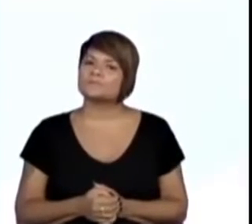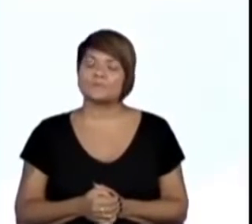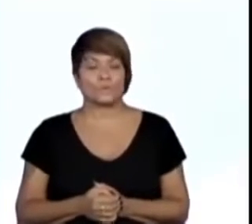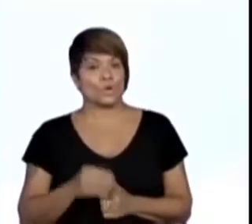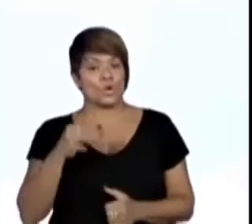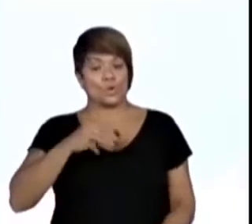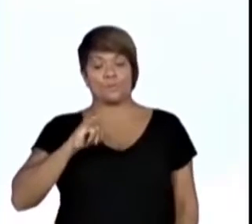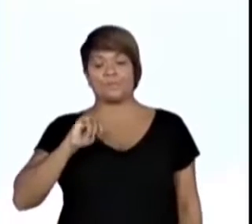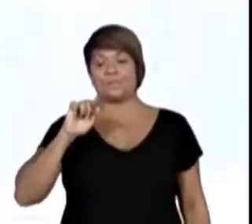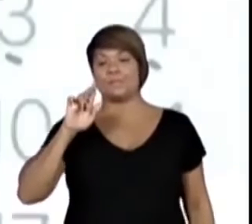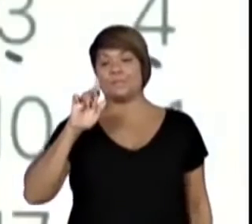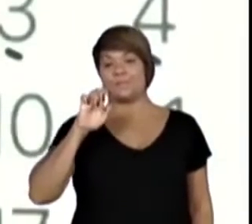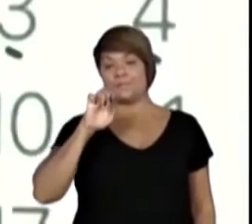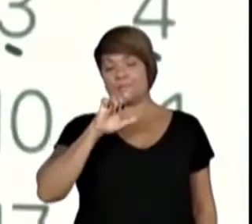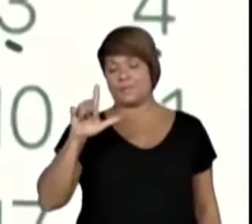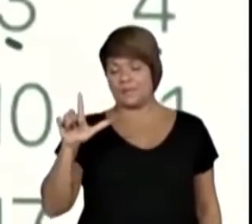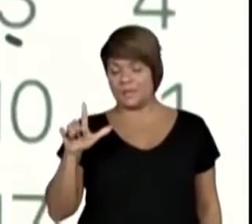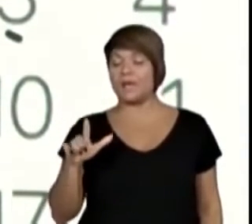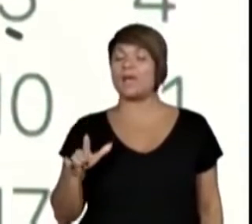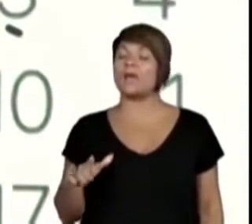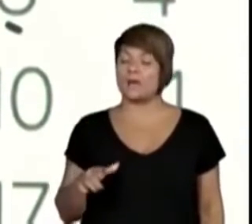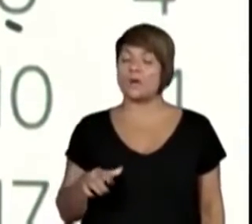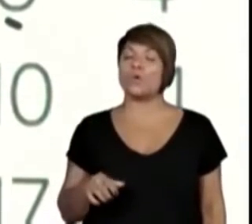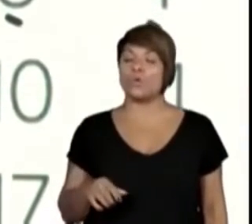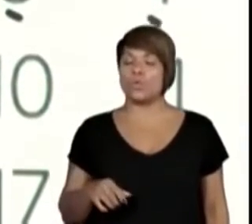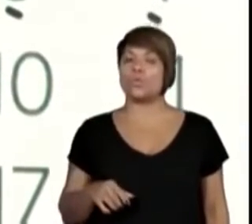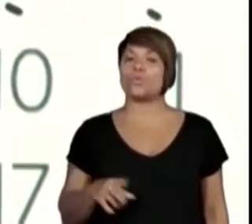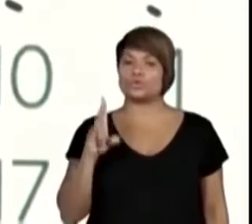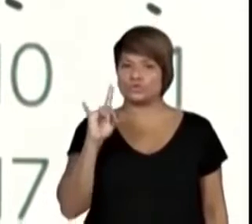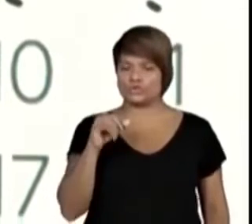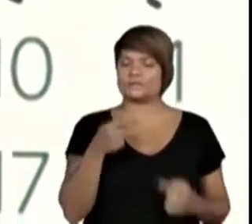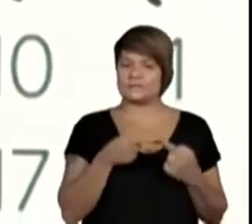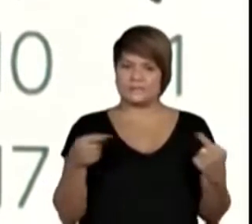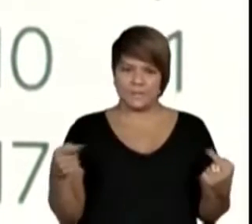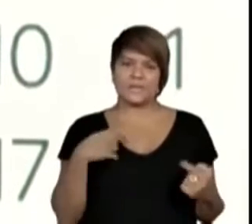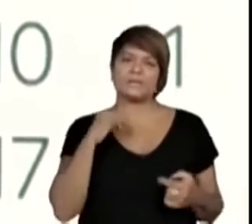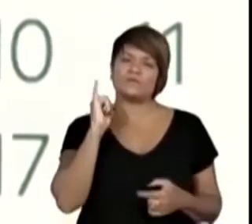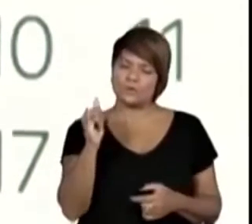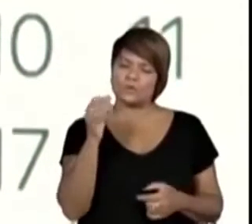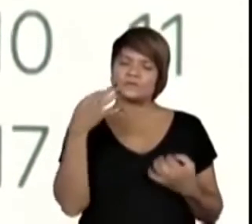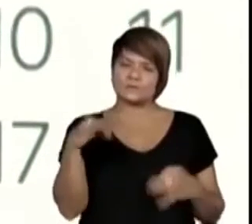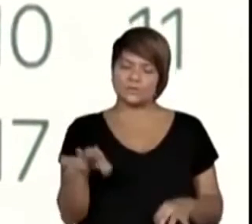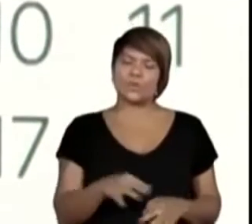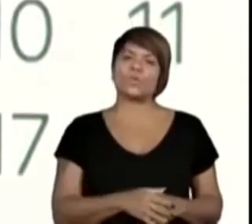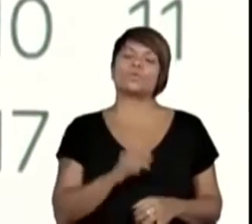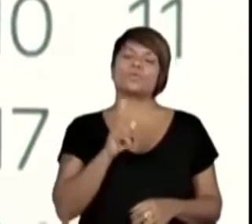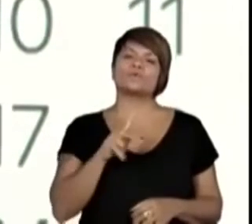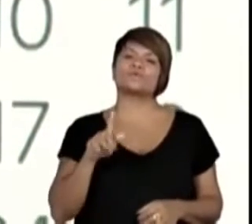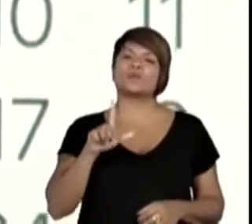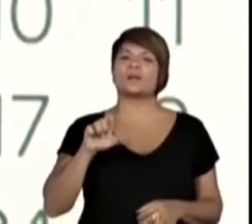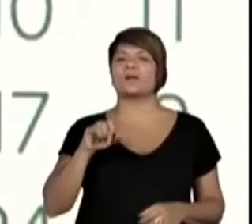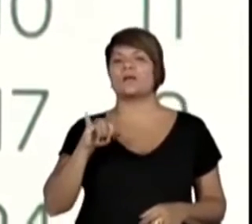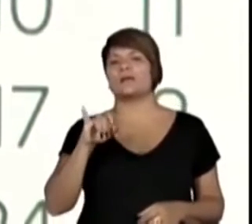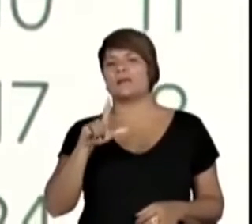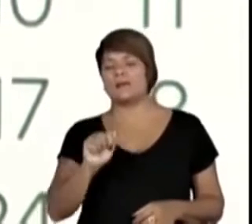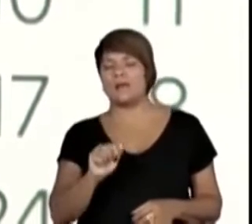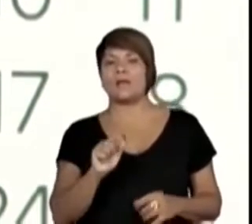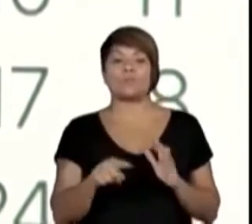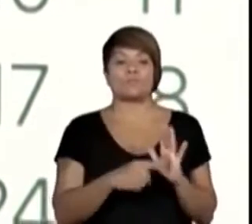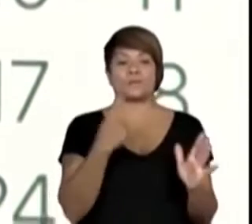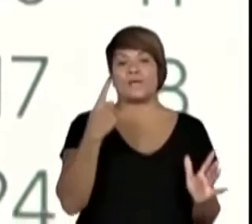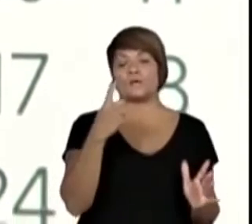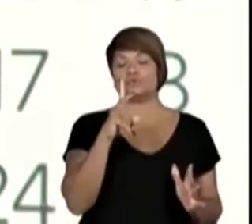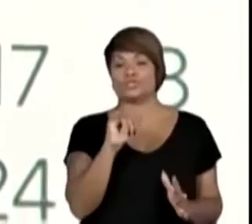O Miguel acertou, falou para a professora dele os dias da semana. A professora Neila disse que domingo é o primeiro dia